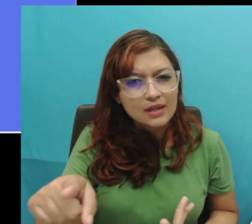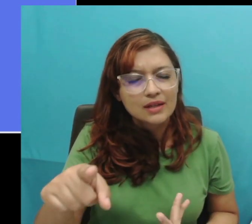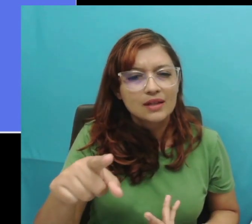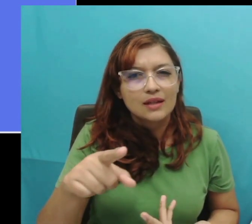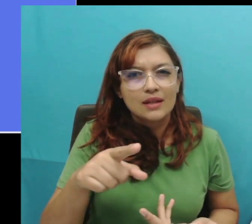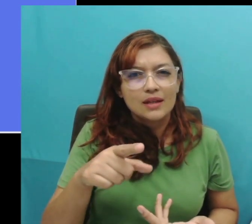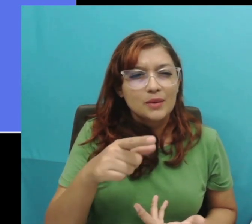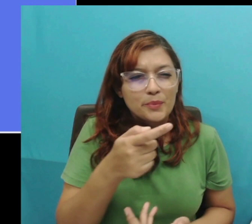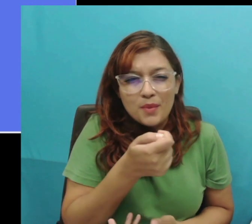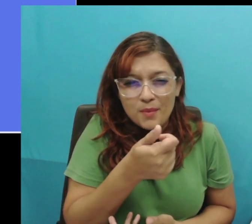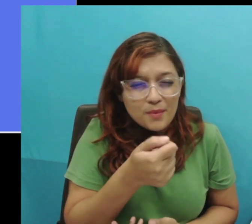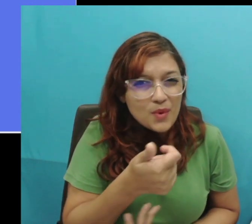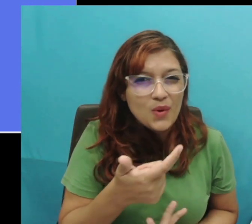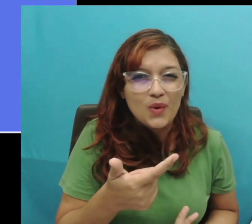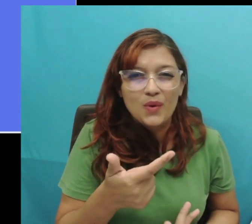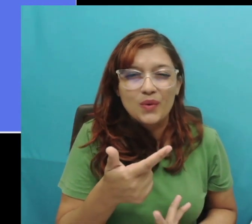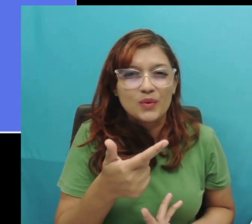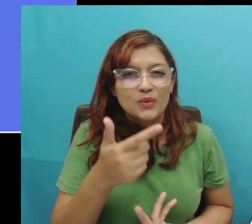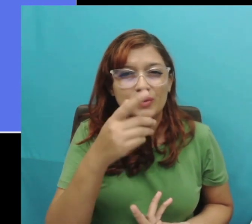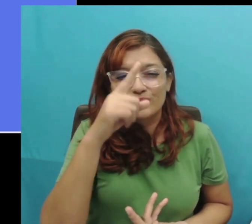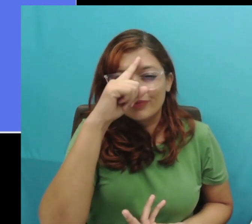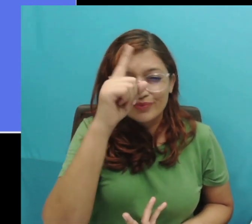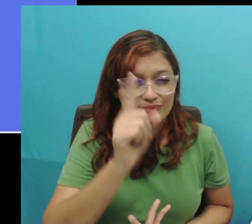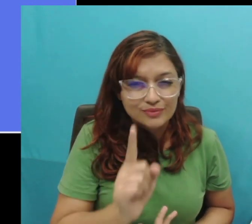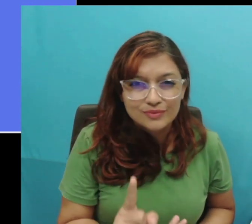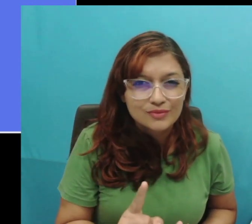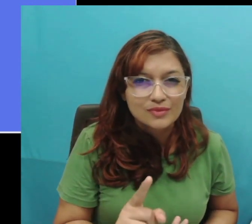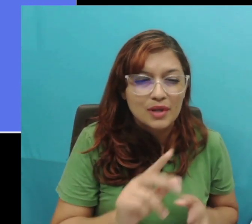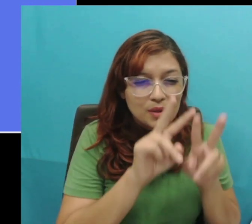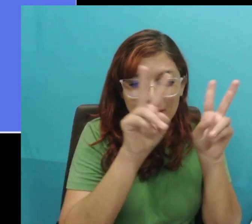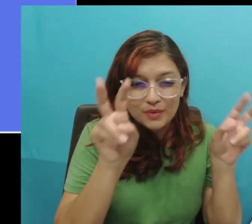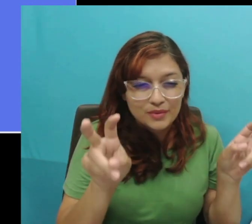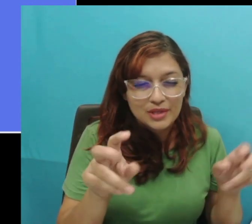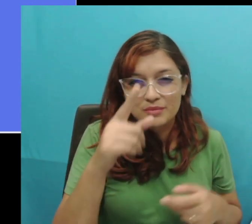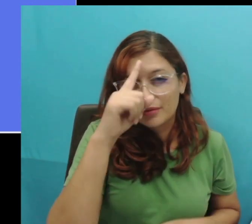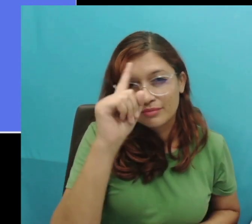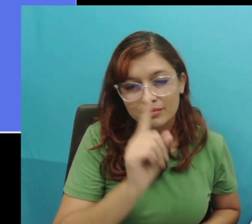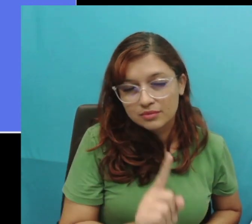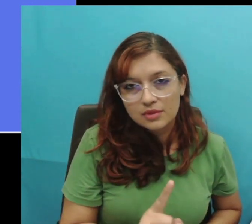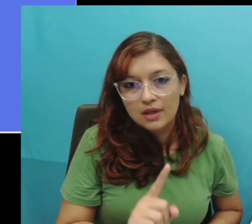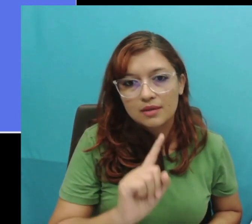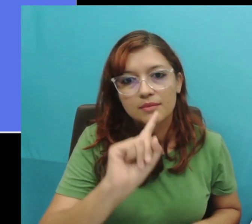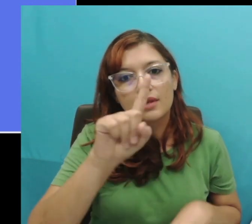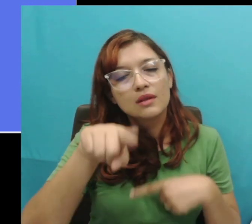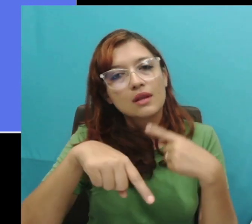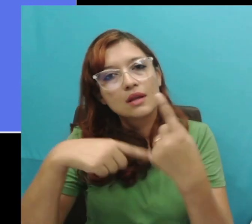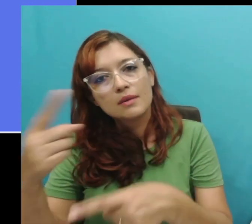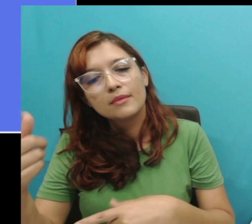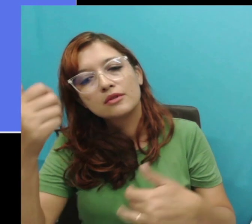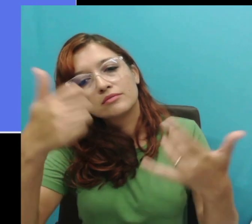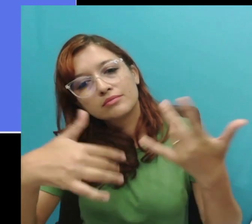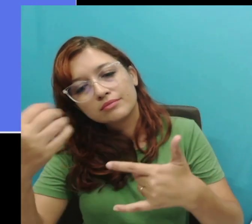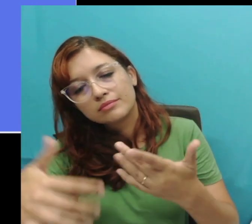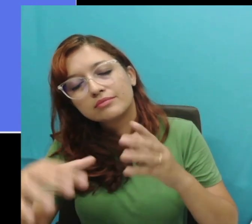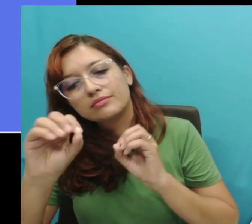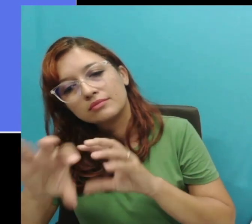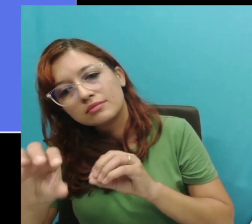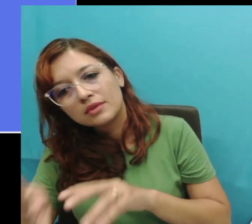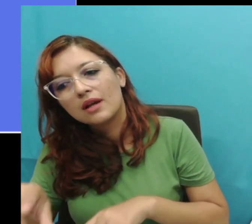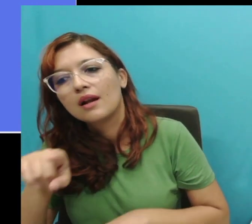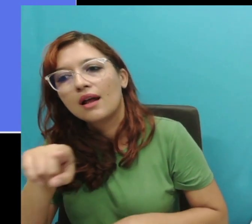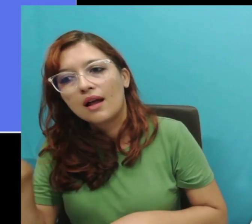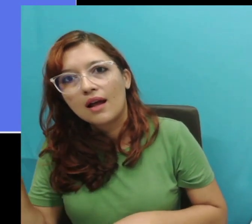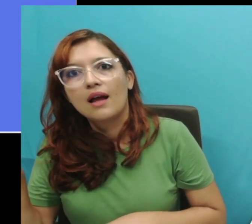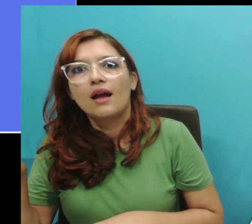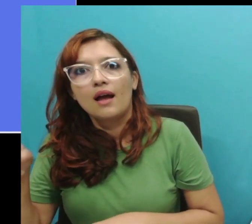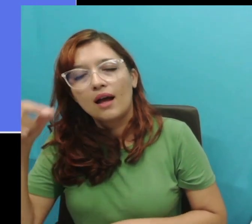antes, no pré-teste, percebeu que os alunos sabiam pouco conteúdo e após as aulas